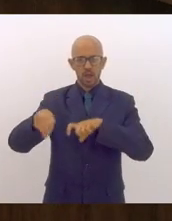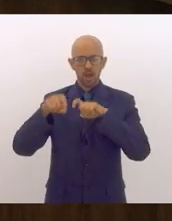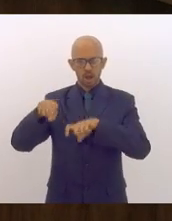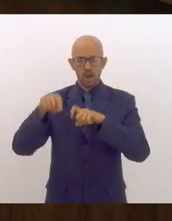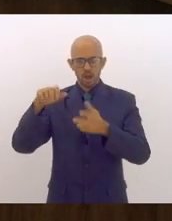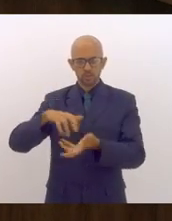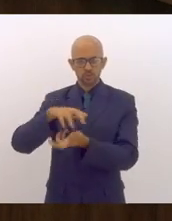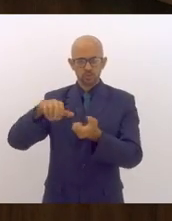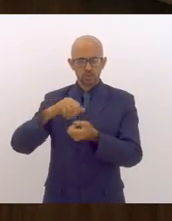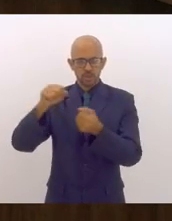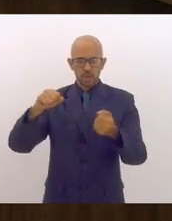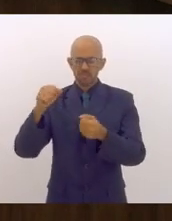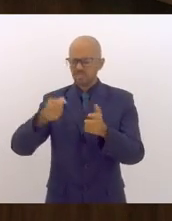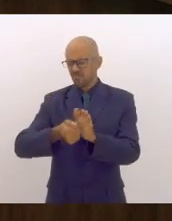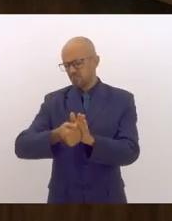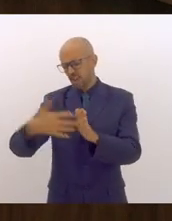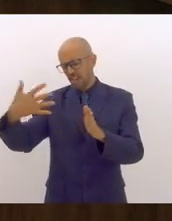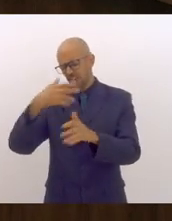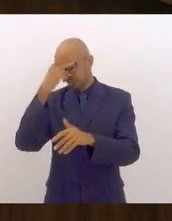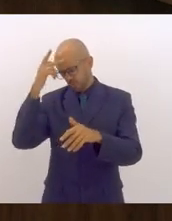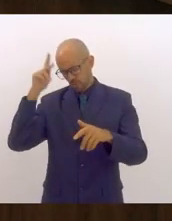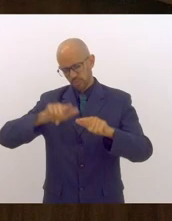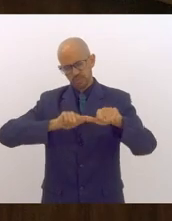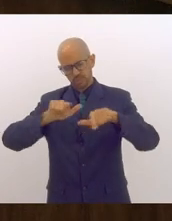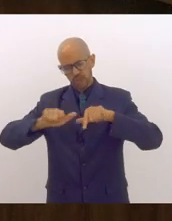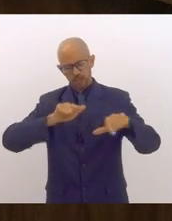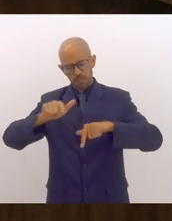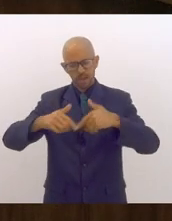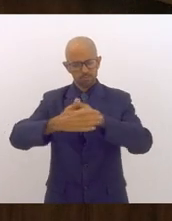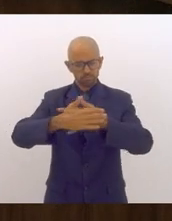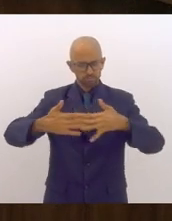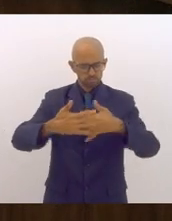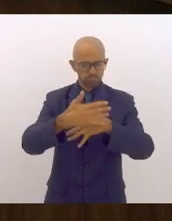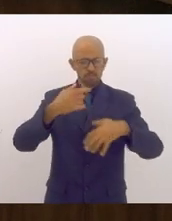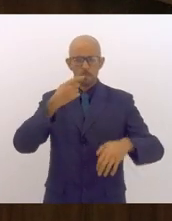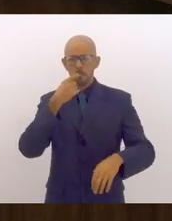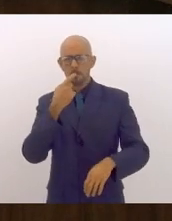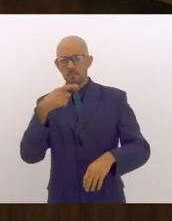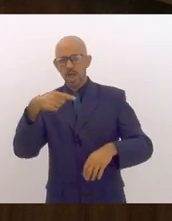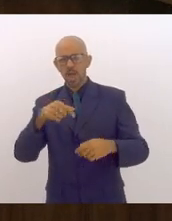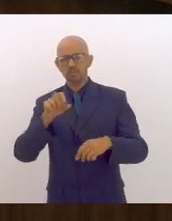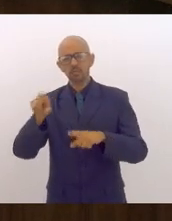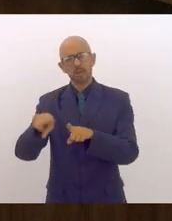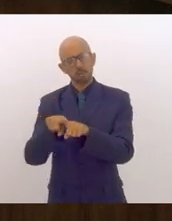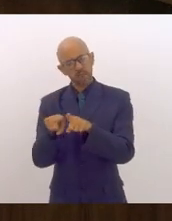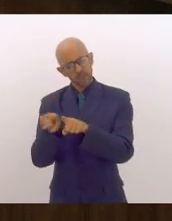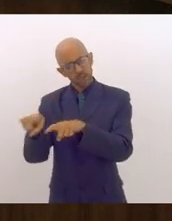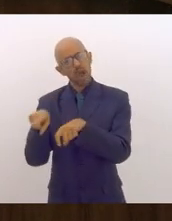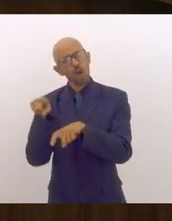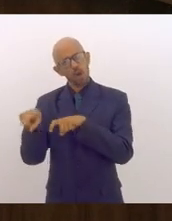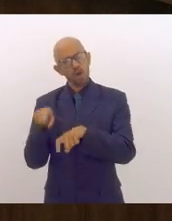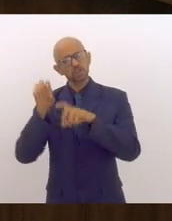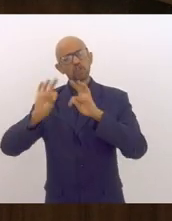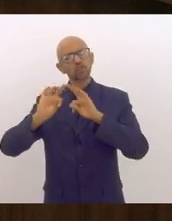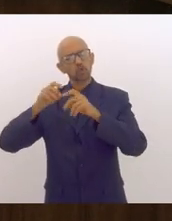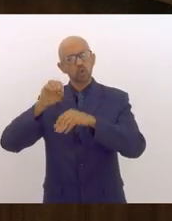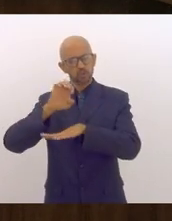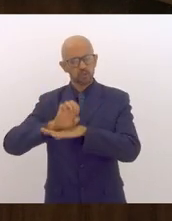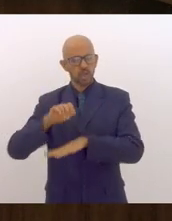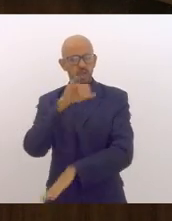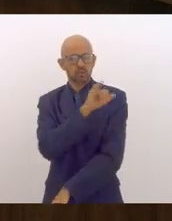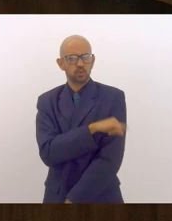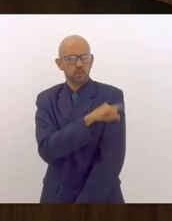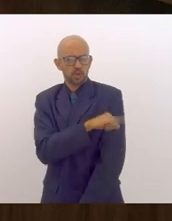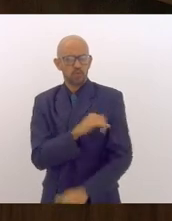homens e mulheres nos assentamentos rurais, urbanos, periurbanos, né, em todas as regiões do Estado. Foi um avanço importante que